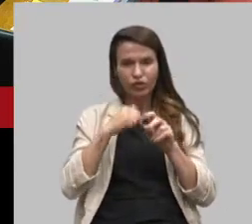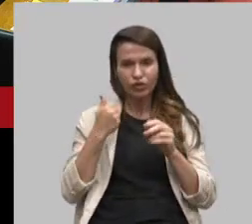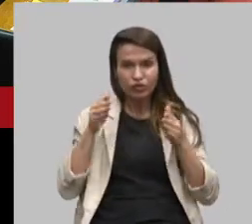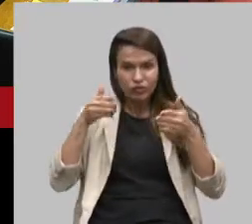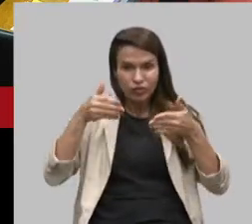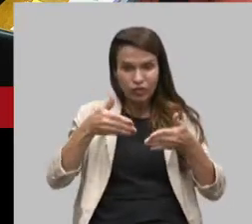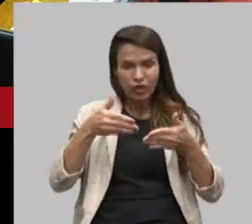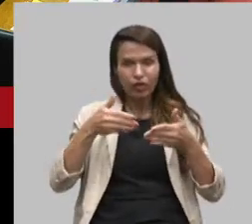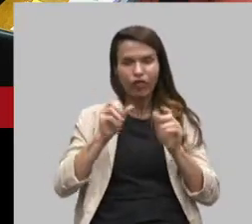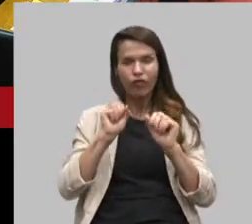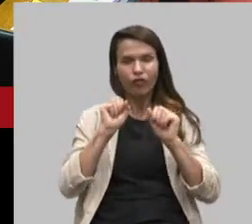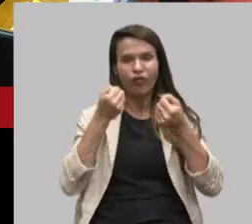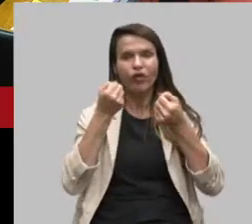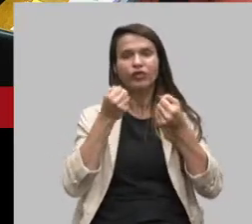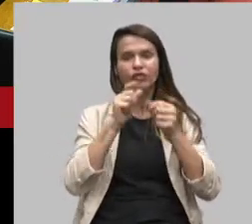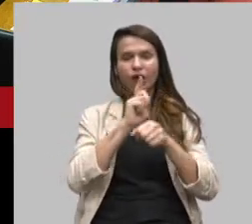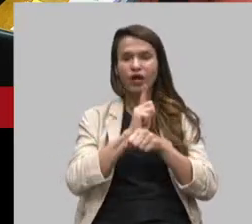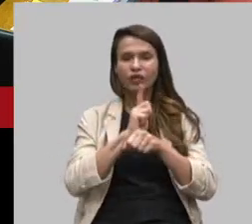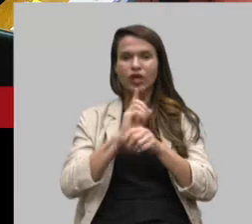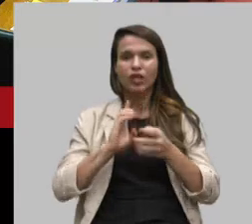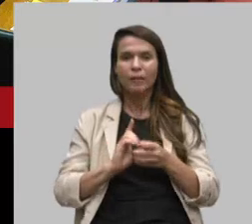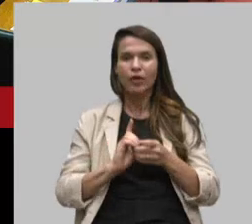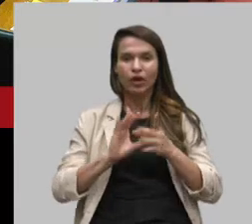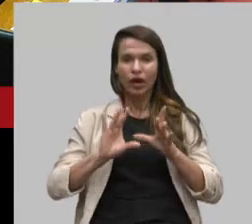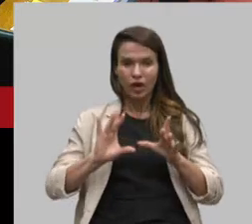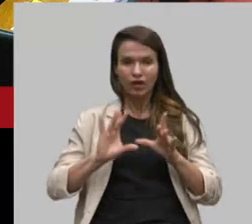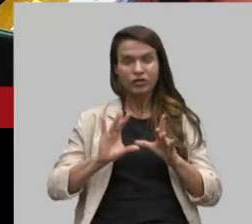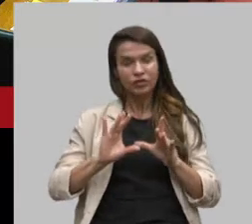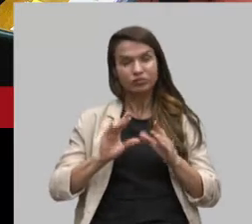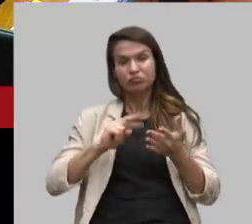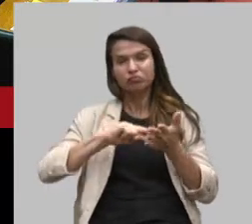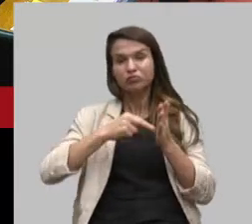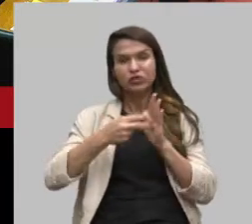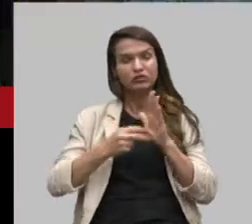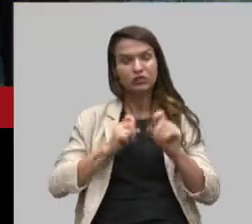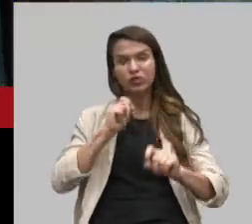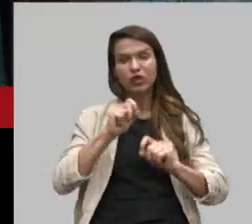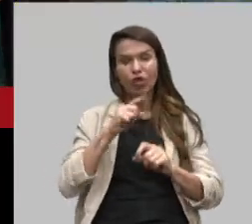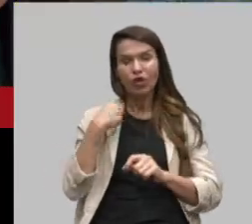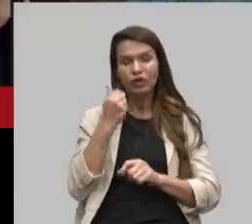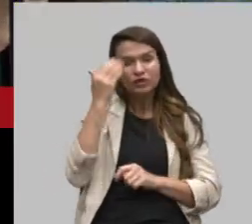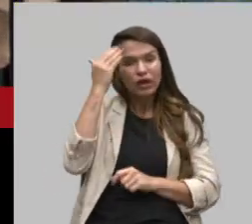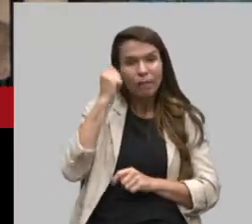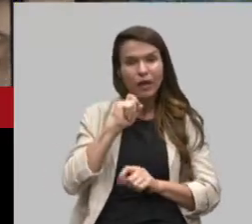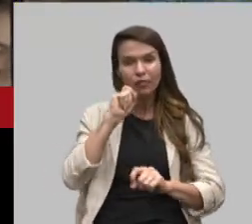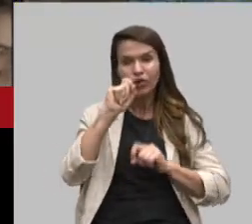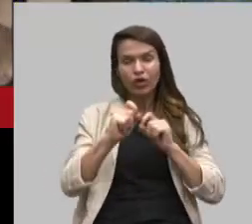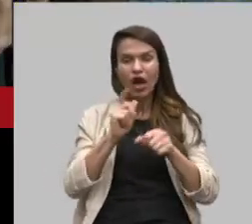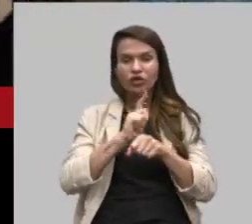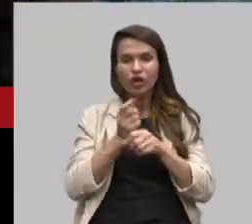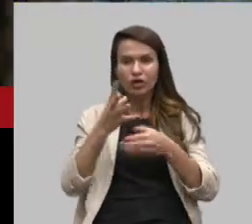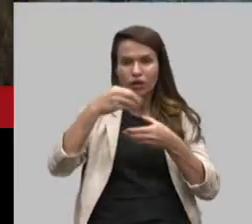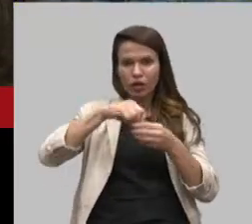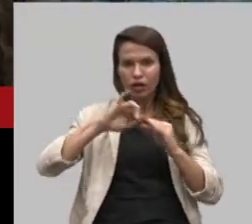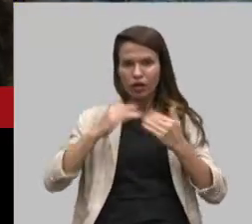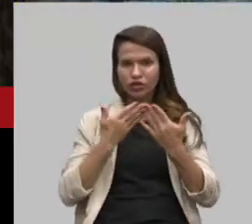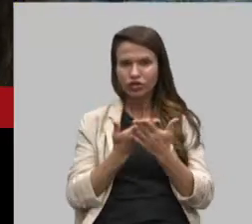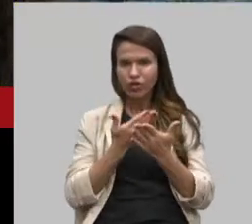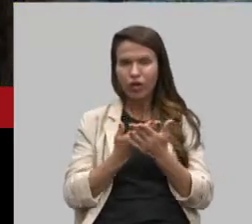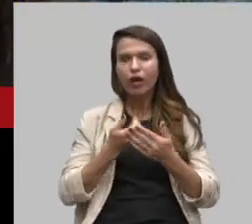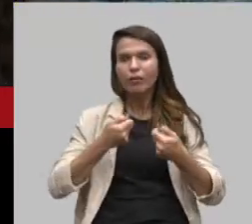fortalecimento da gestão democrática ou seja nós sabemos que a gestão interna da nossa escola tem que ser uma